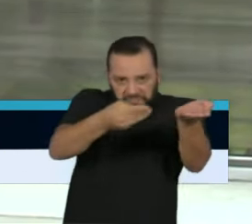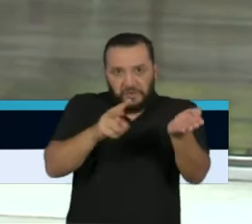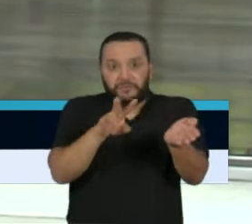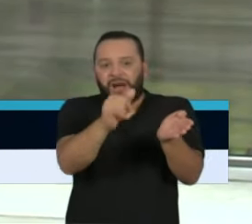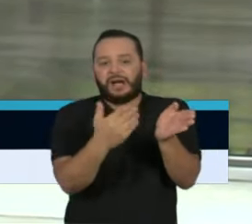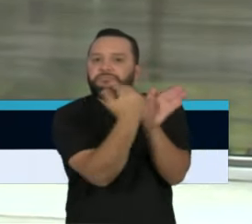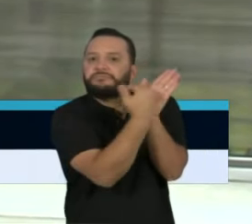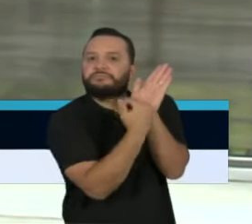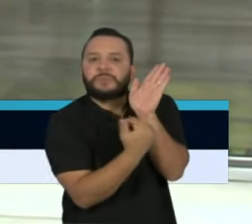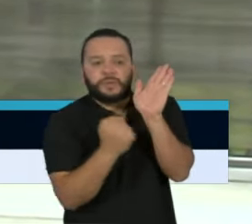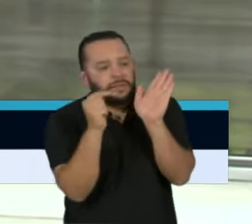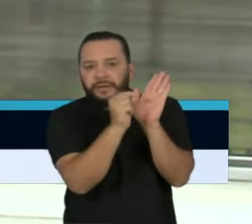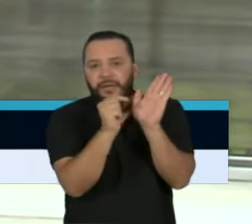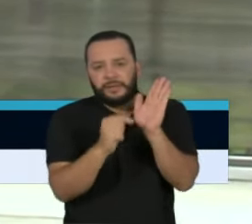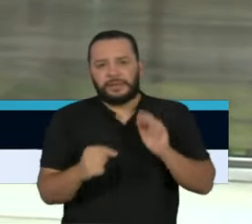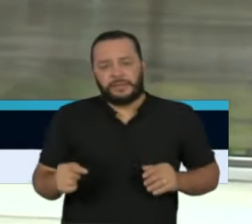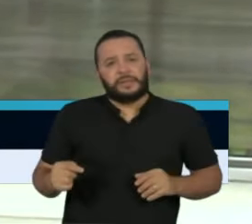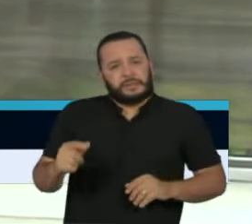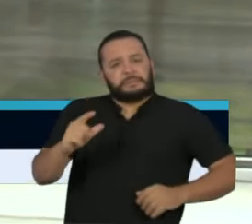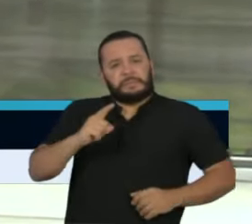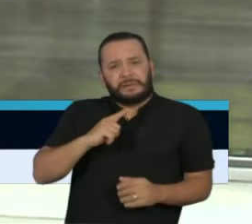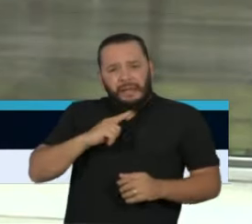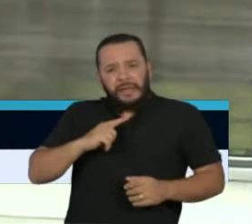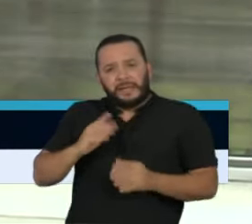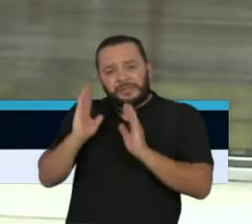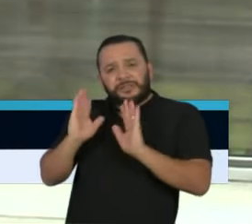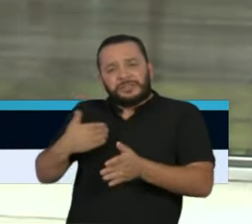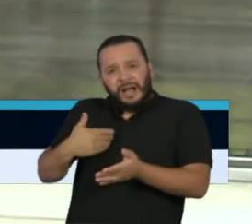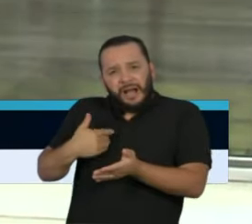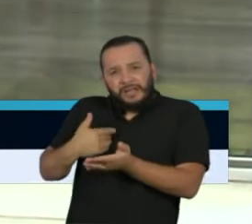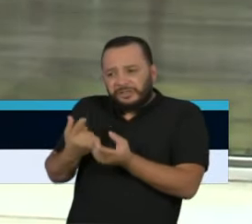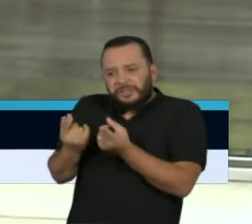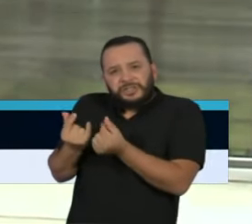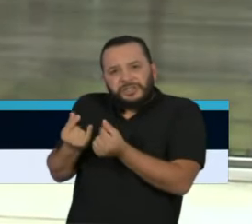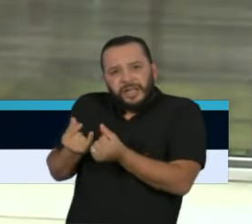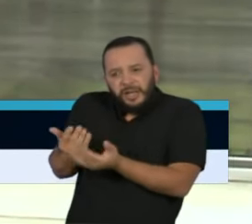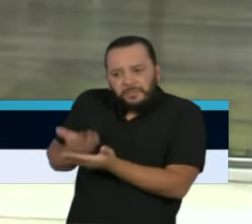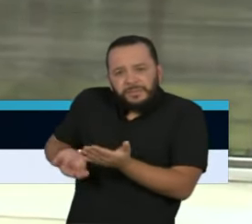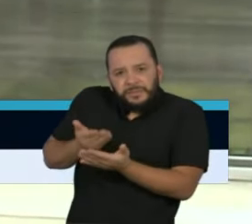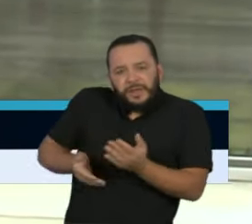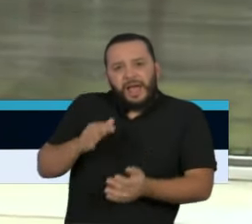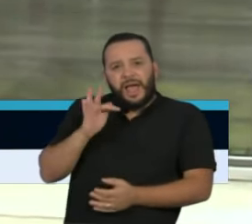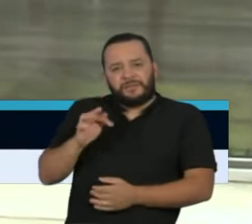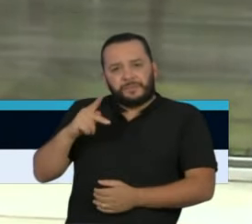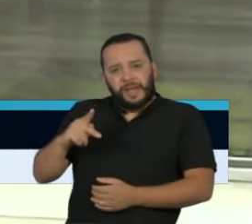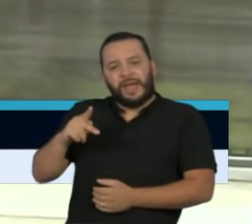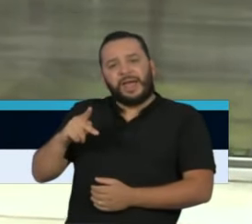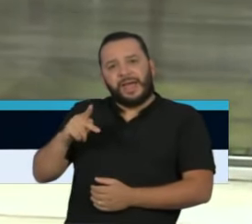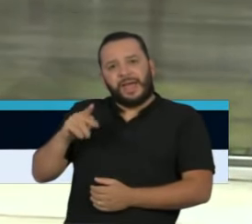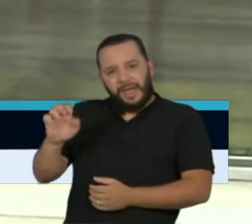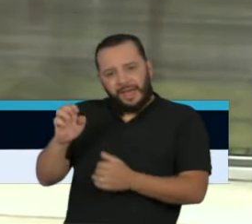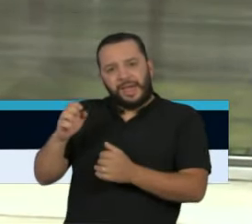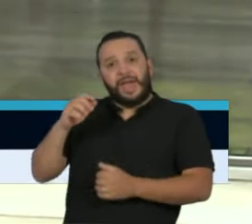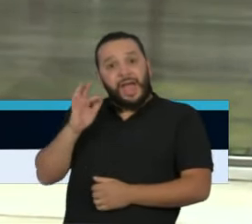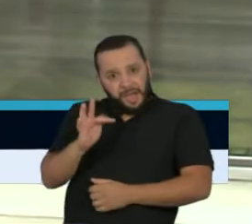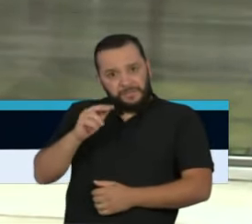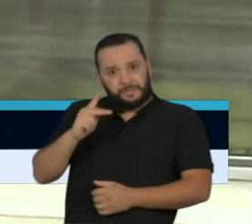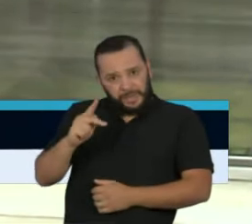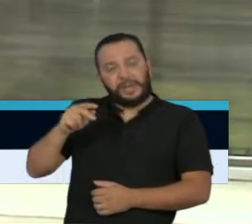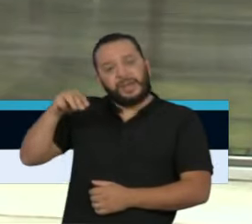Primeiro, a recomposição de perdas de outras receitas, além do FPE ou FPM, notadamente